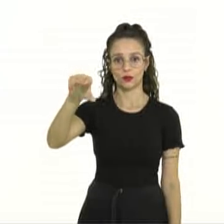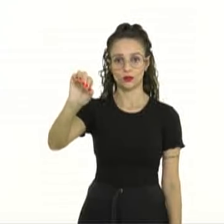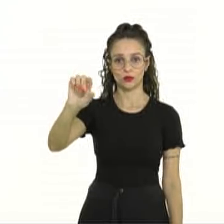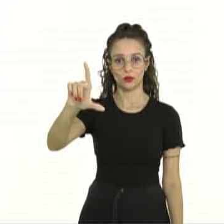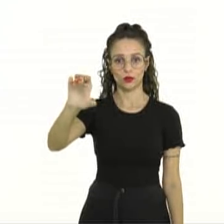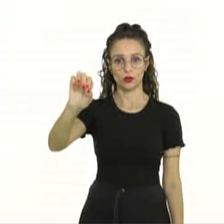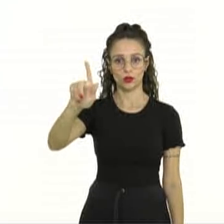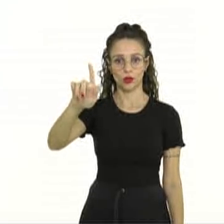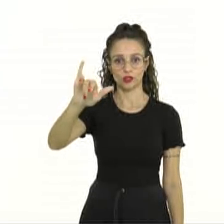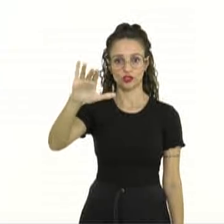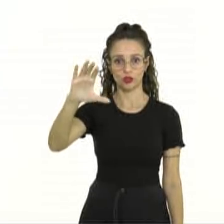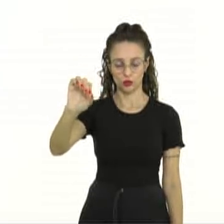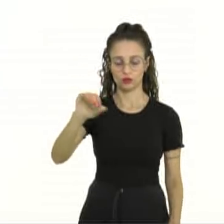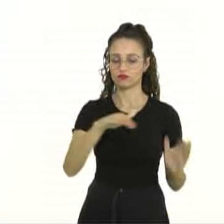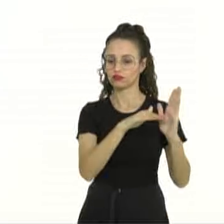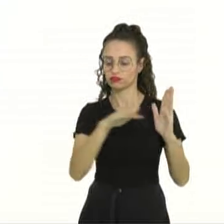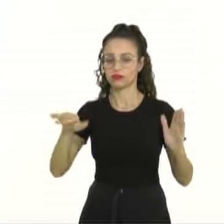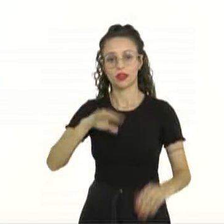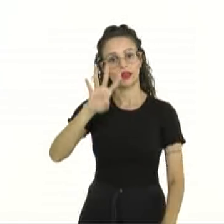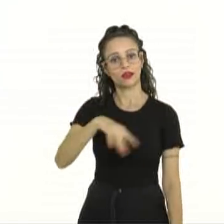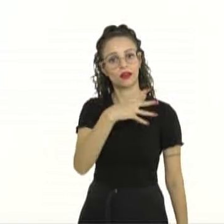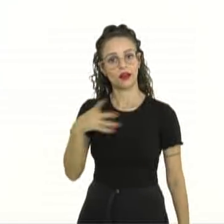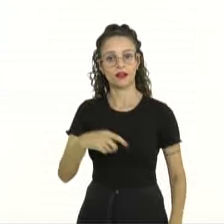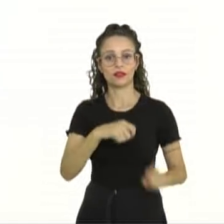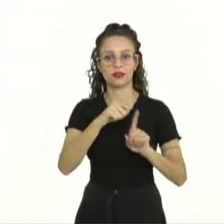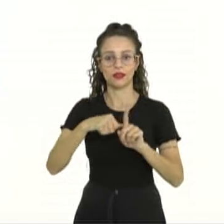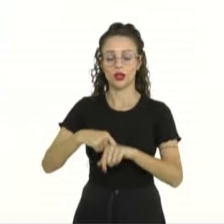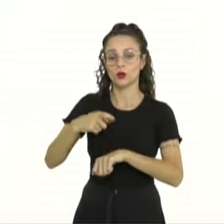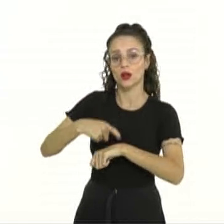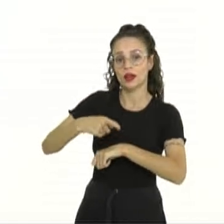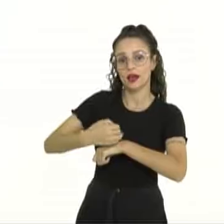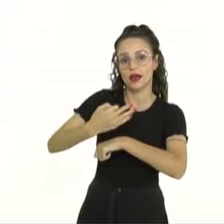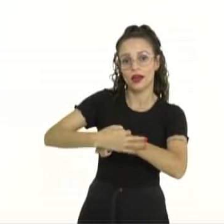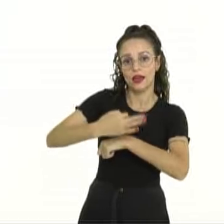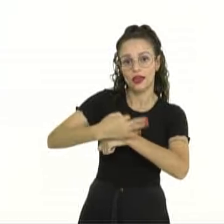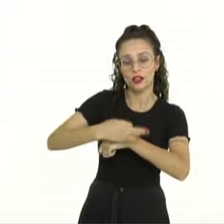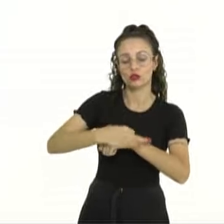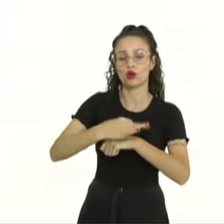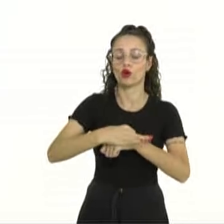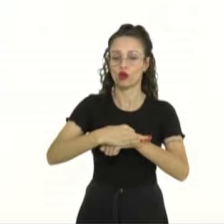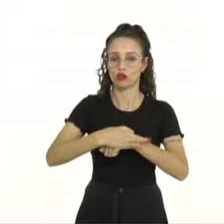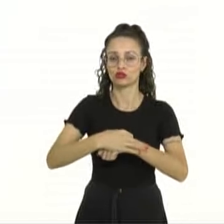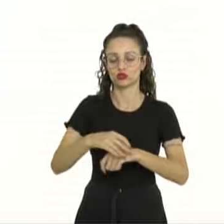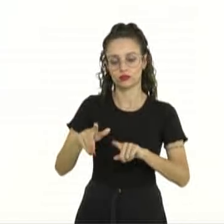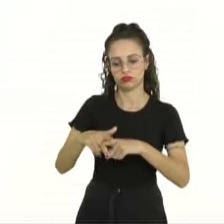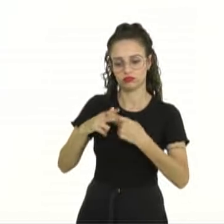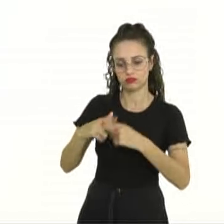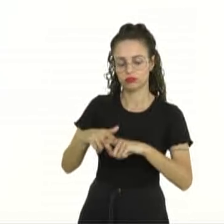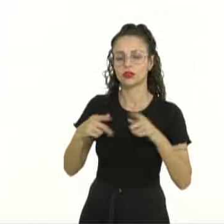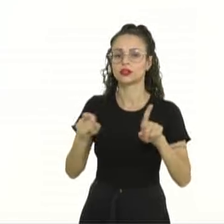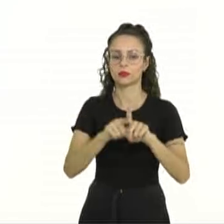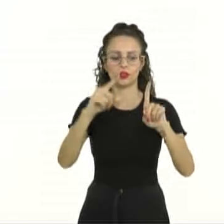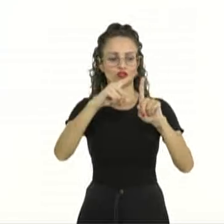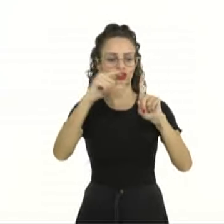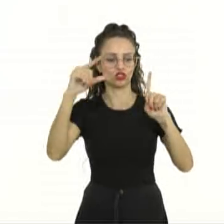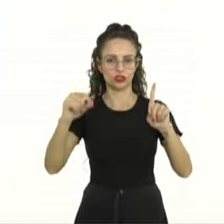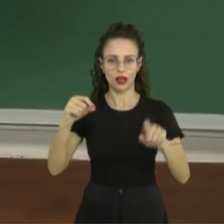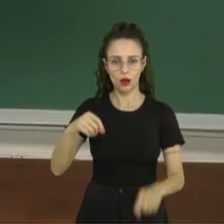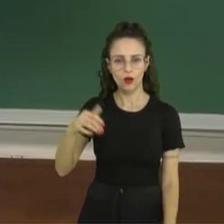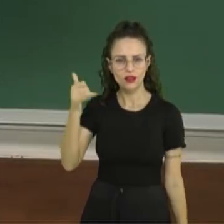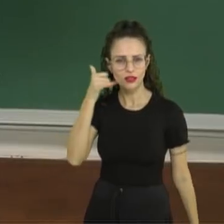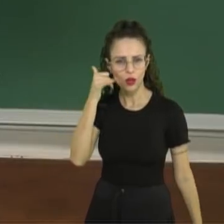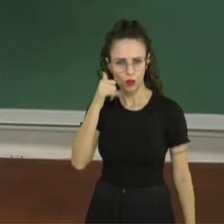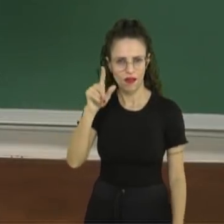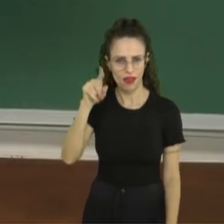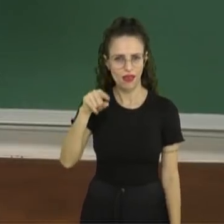relógio. Calendário, relógios mecânicos, digitais. O celular hoje, professor, seria, quando a gente olha